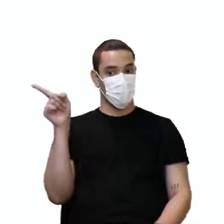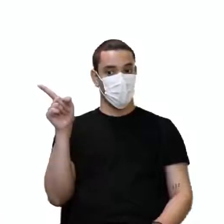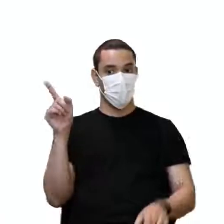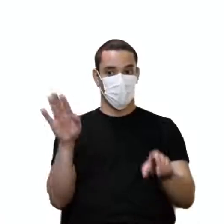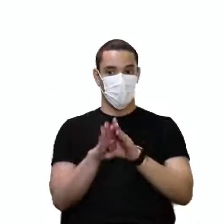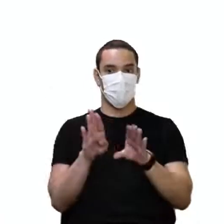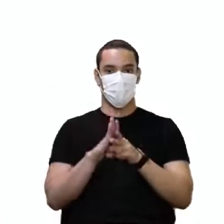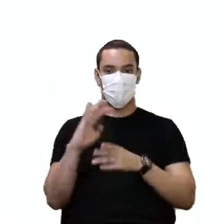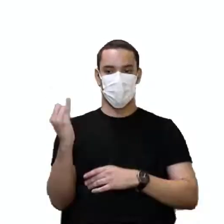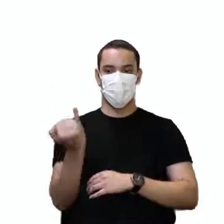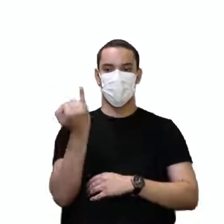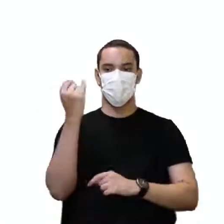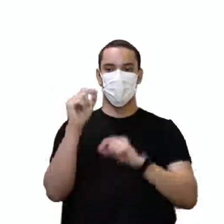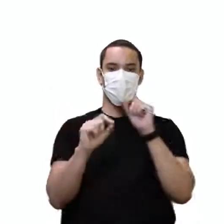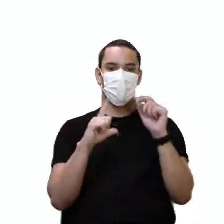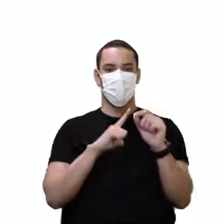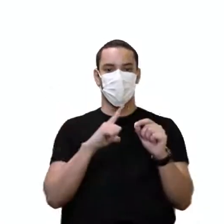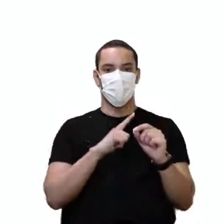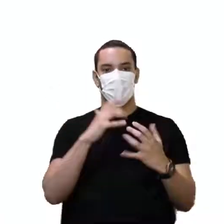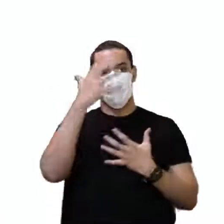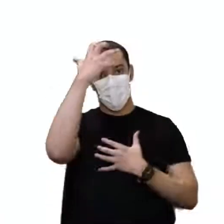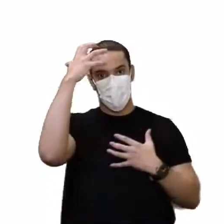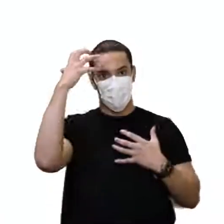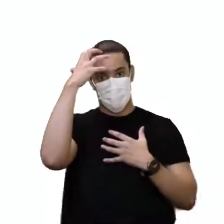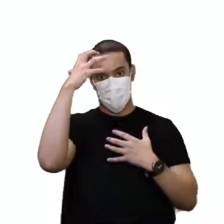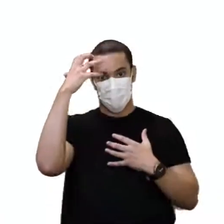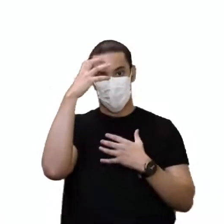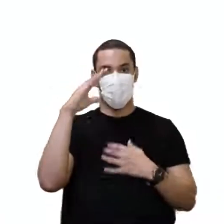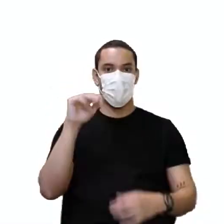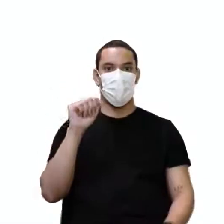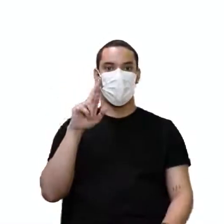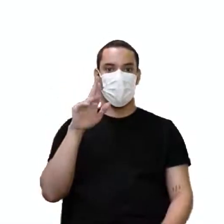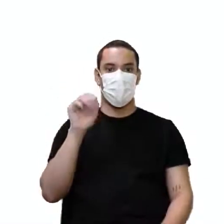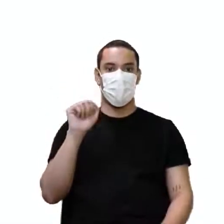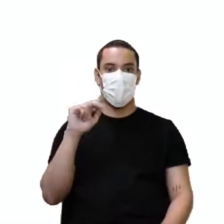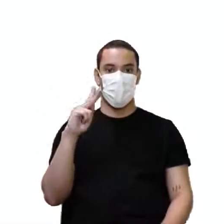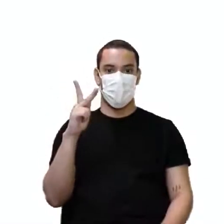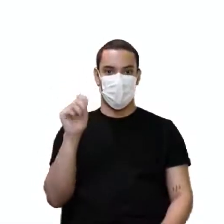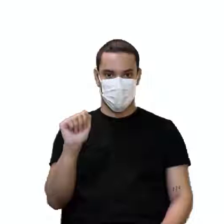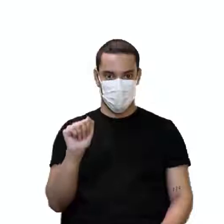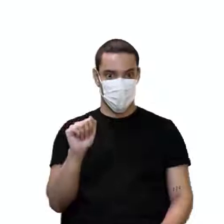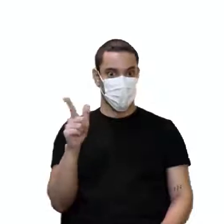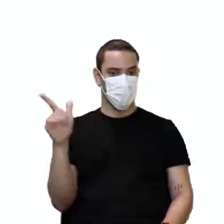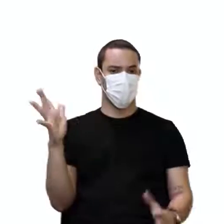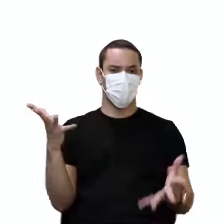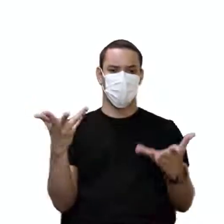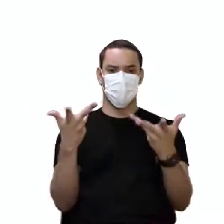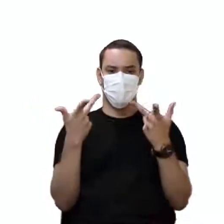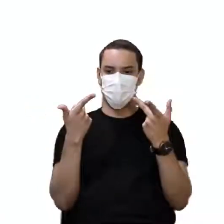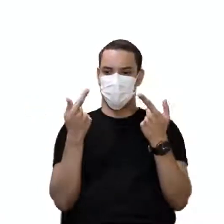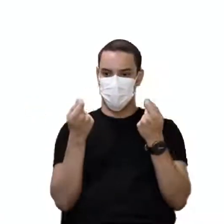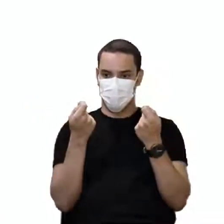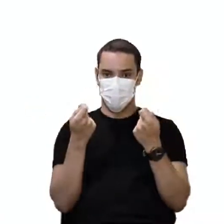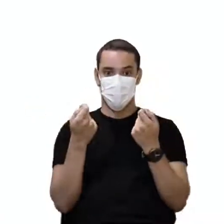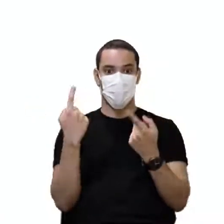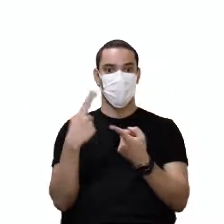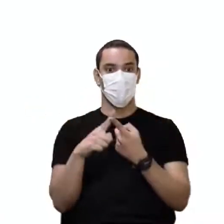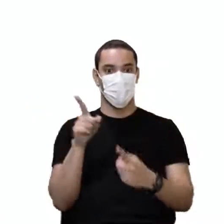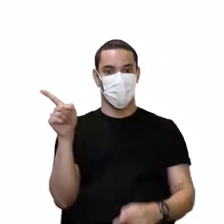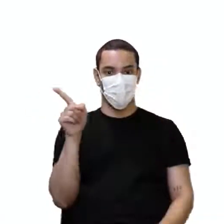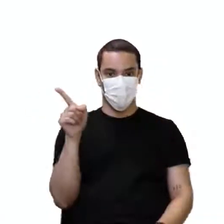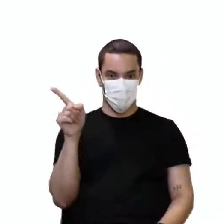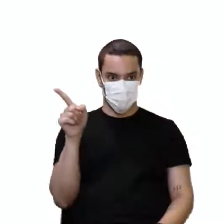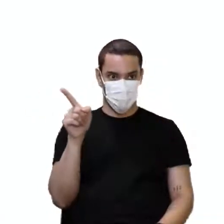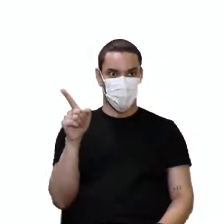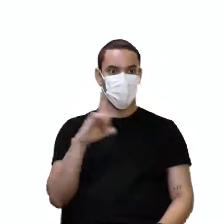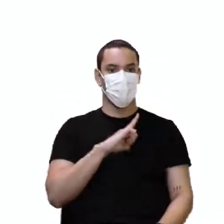lá, você tem aqui o macaco-aranha, Lagotrica, lindo, maravilhoso. Então, esse Lagotrica,